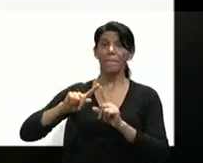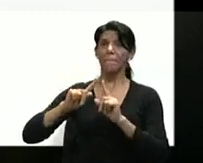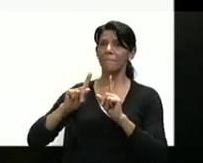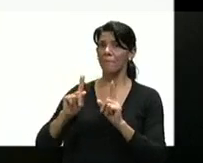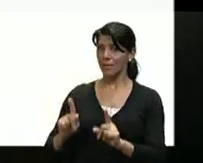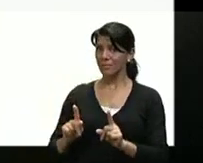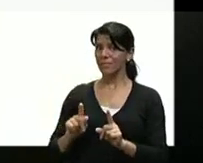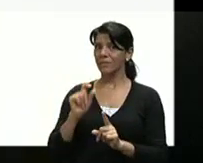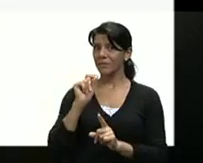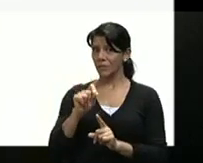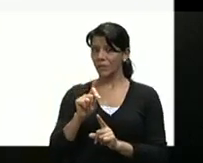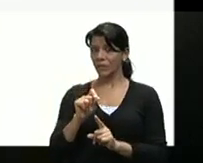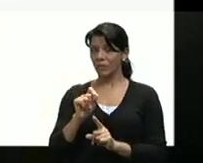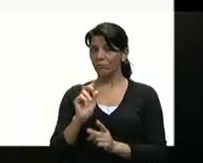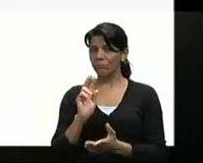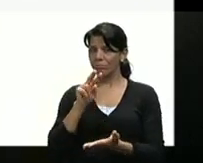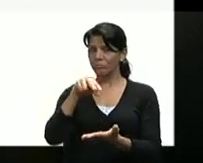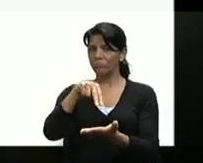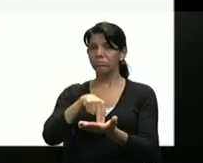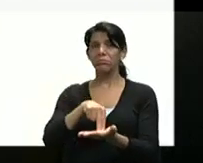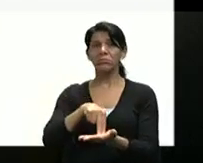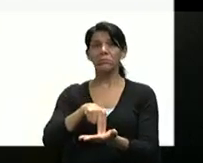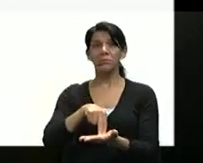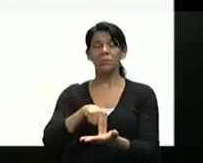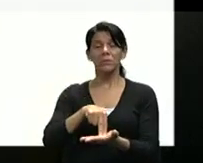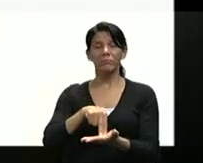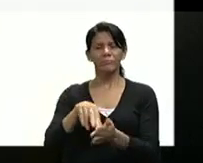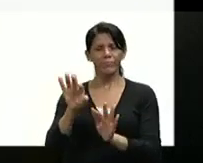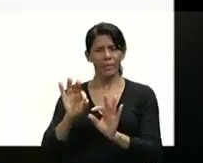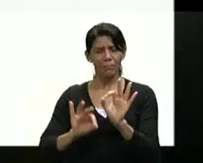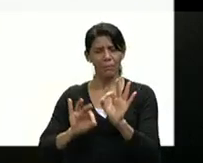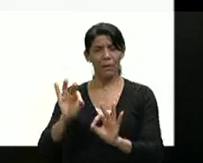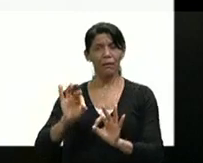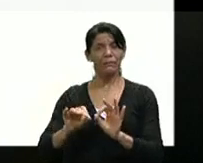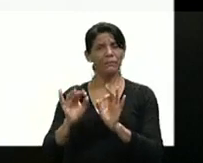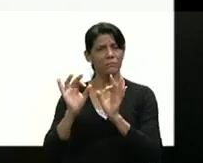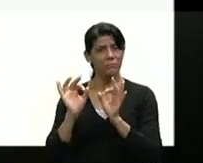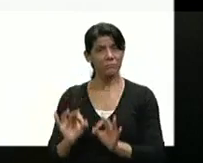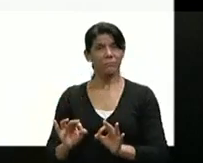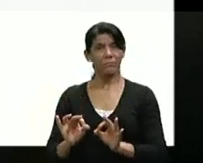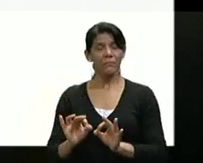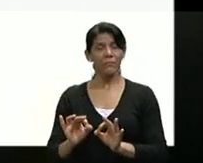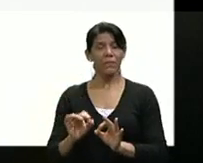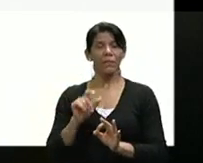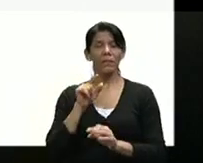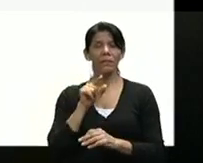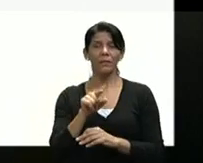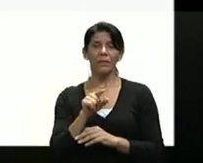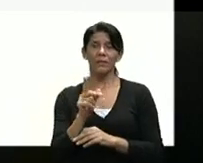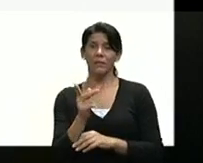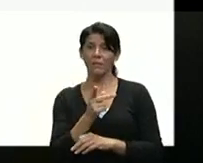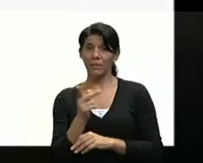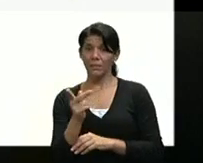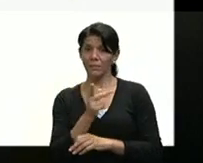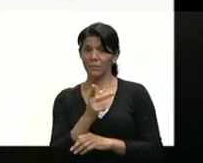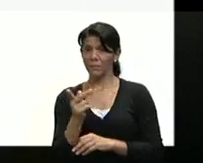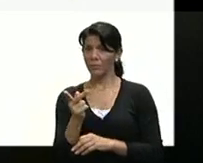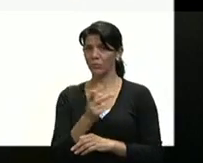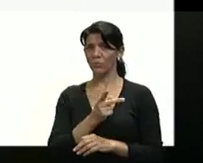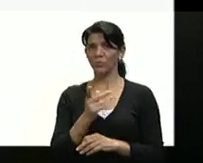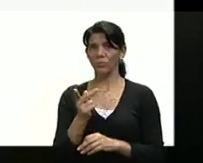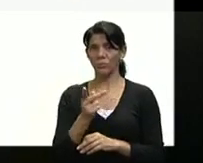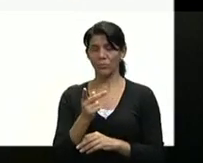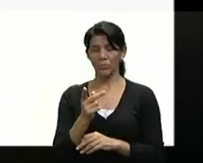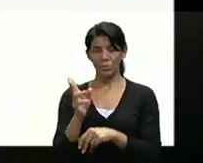mas uma atuação sinérgica entre essas